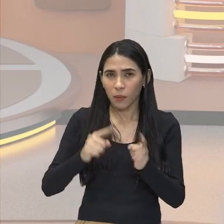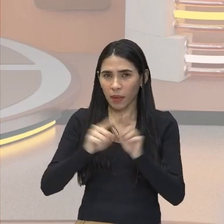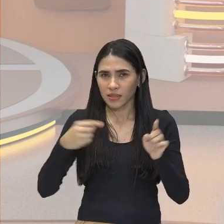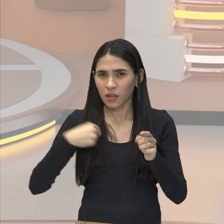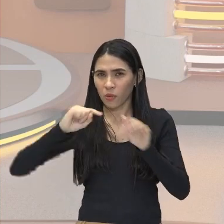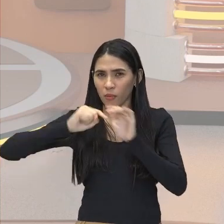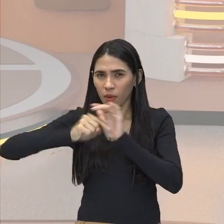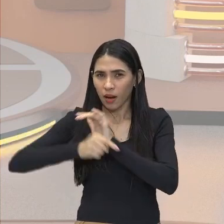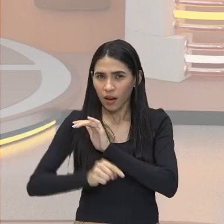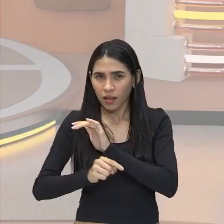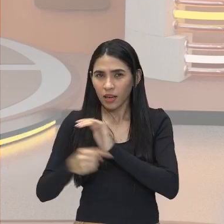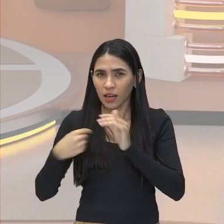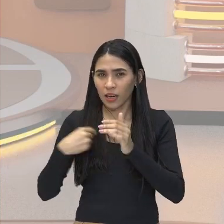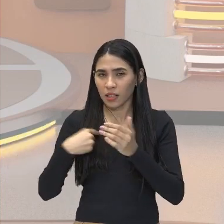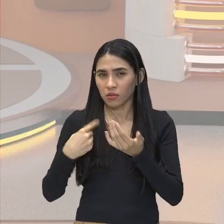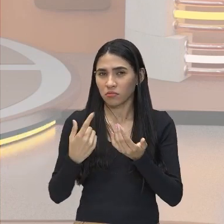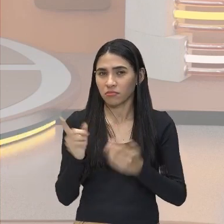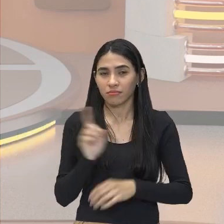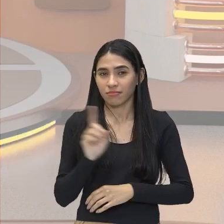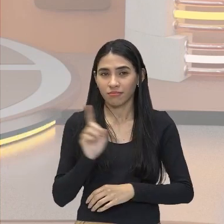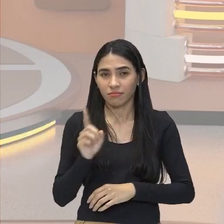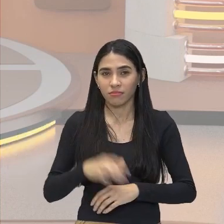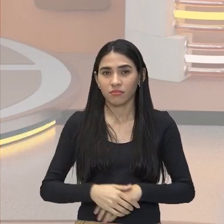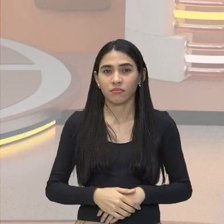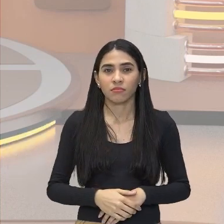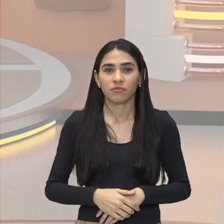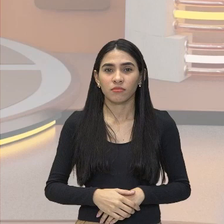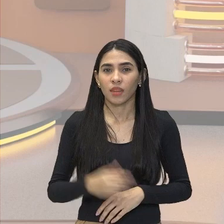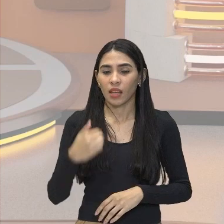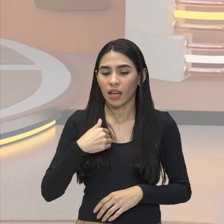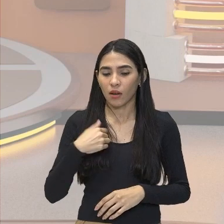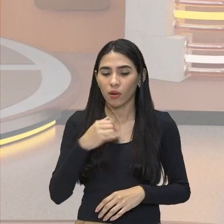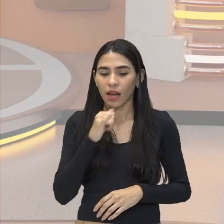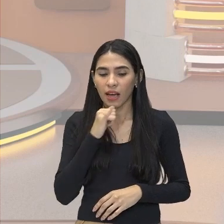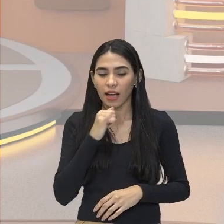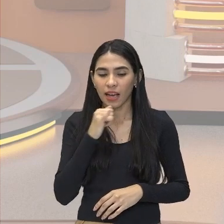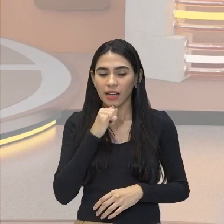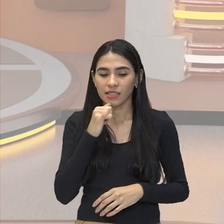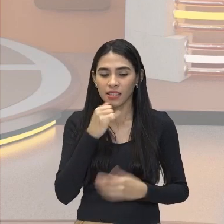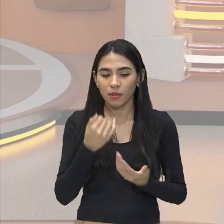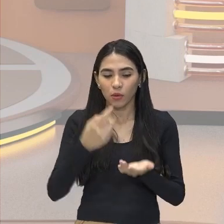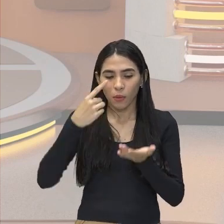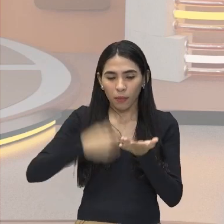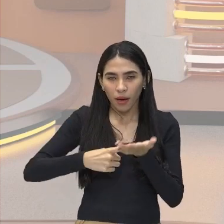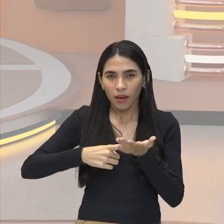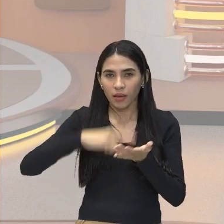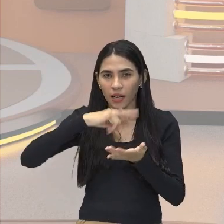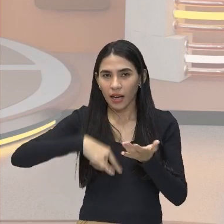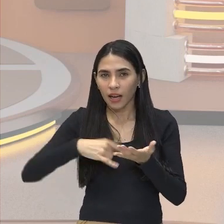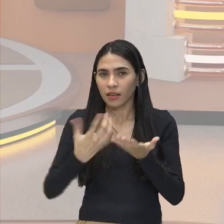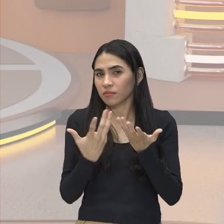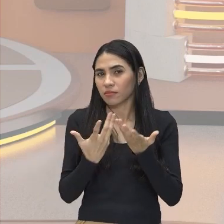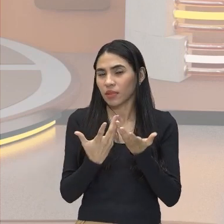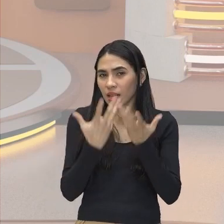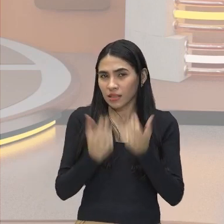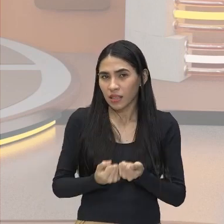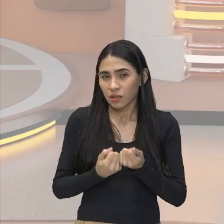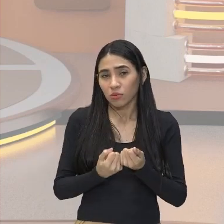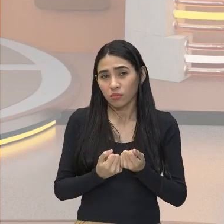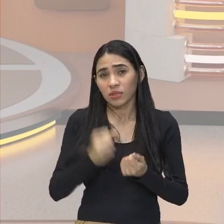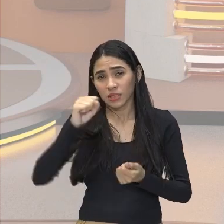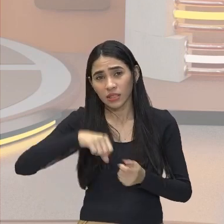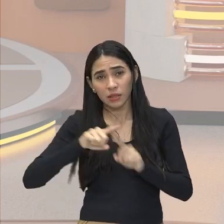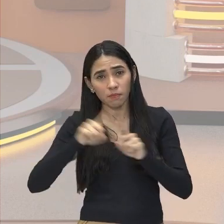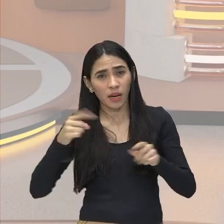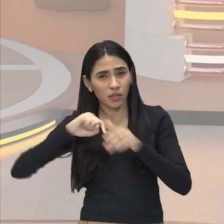aprofundo. Né? Eu não vou a fundo nesse compromisso. Entendeu? No primeiro momento que eu